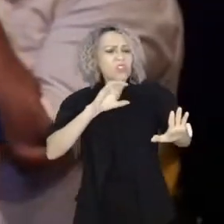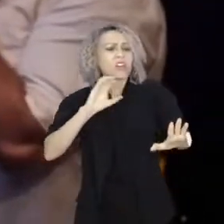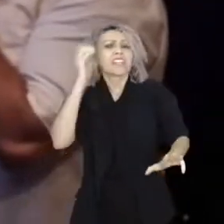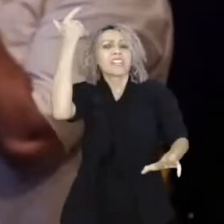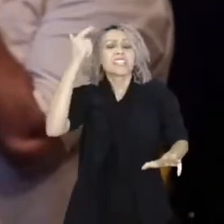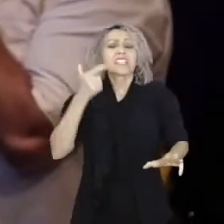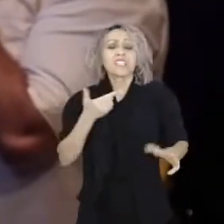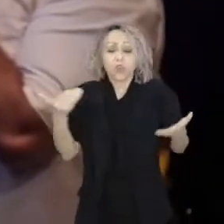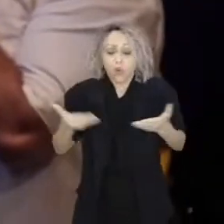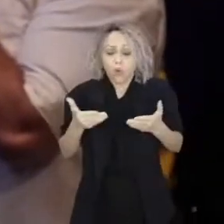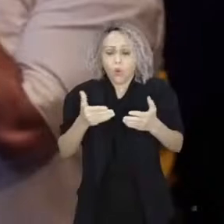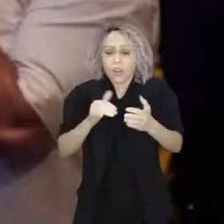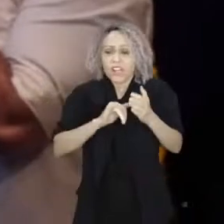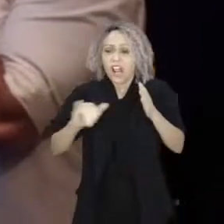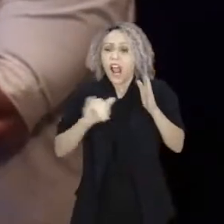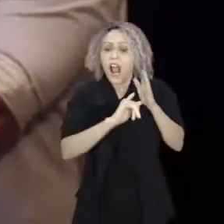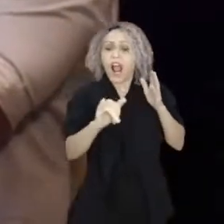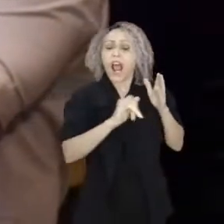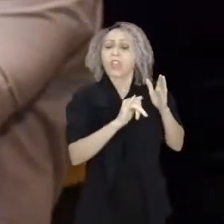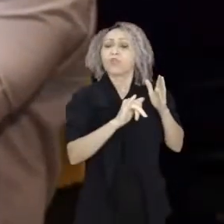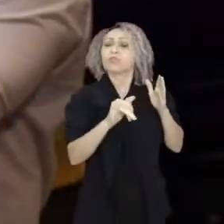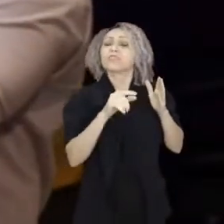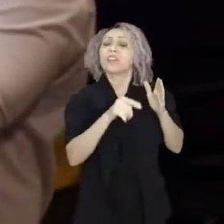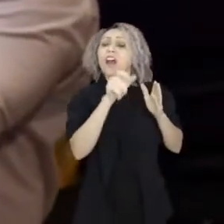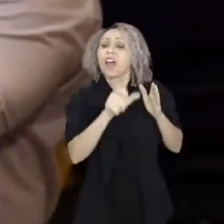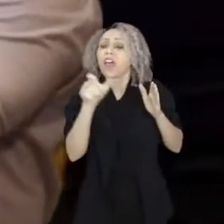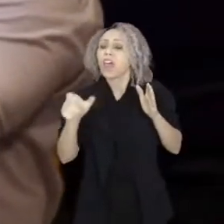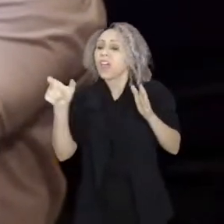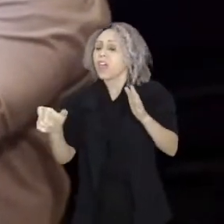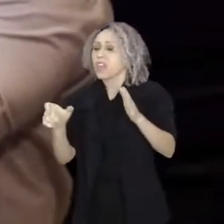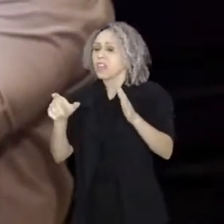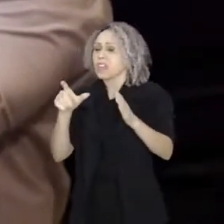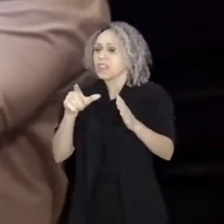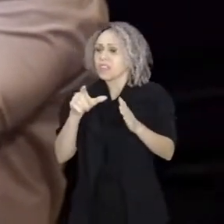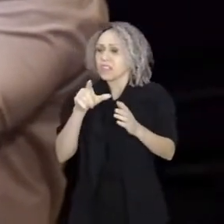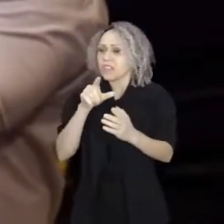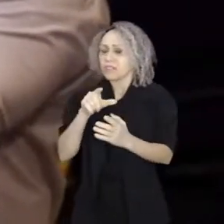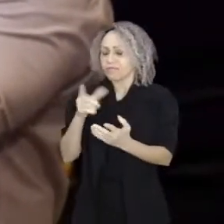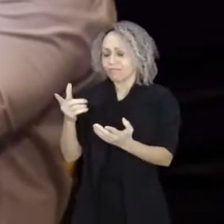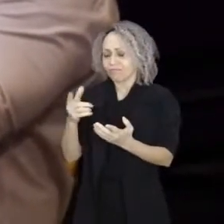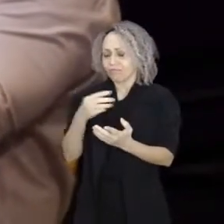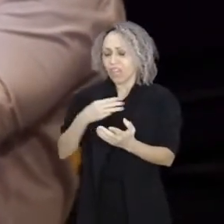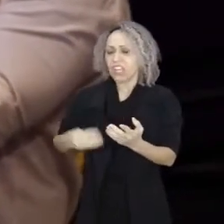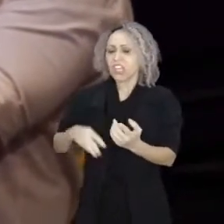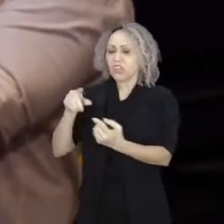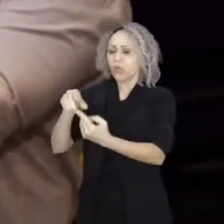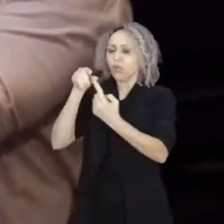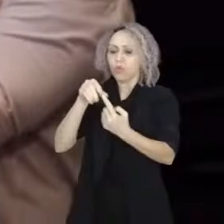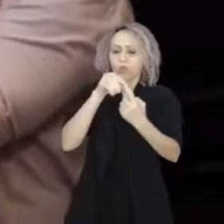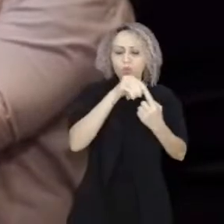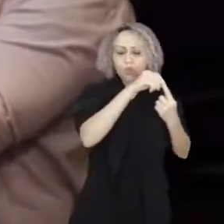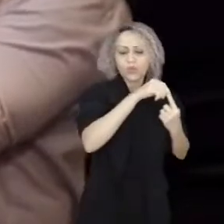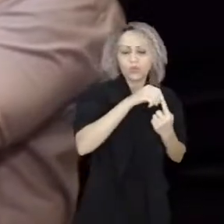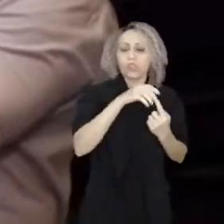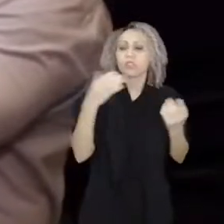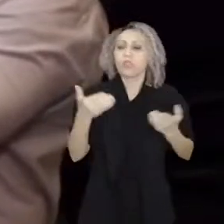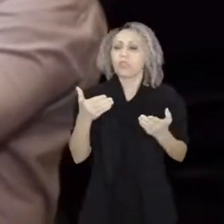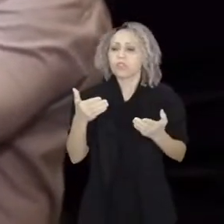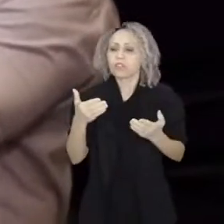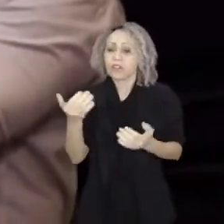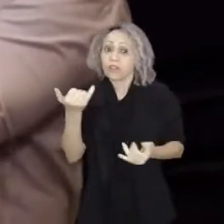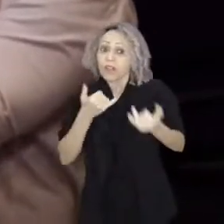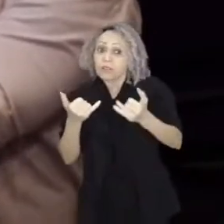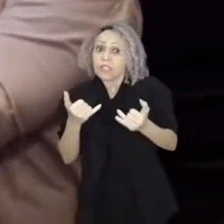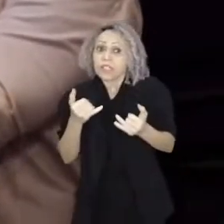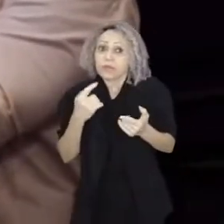partir da diplomação, que é na segunda-feira. Conta um pouco para a gente a urgência desse momento, porque essa antecipação, o